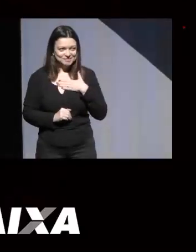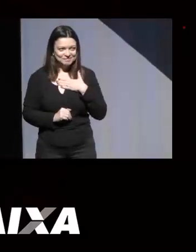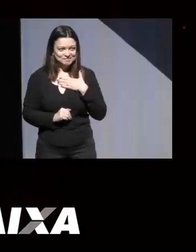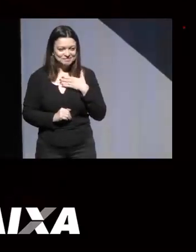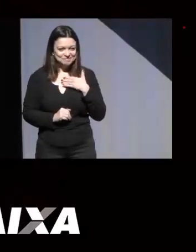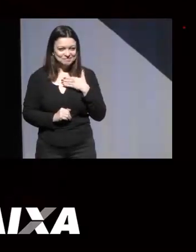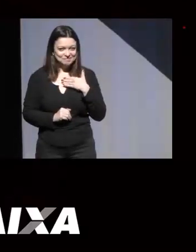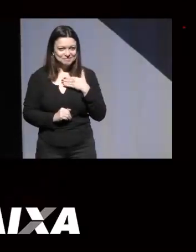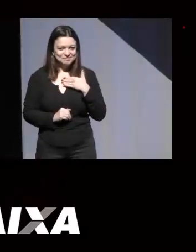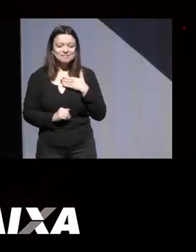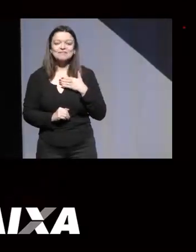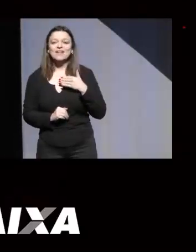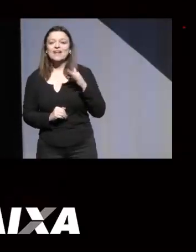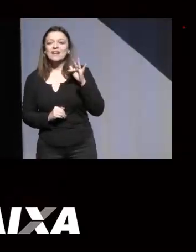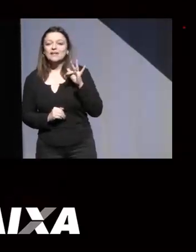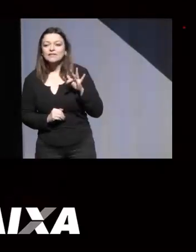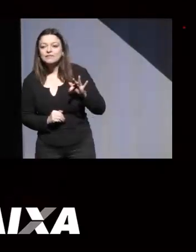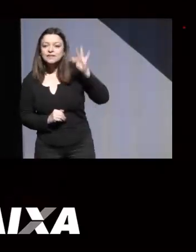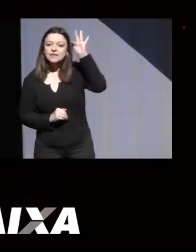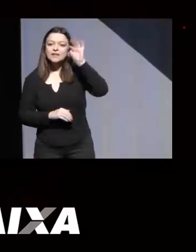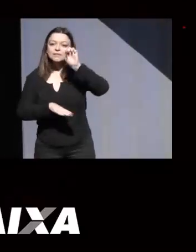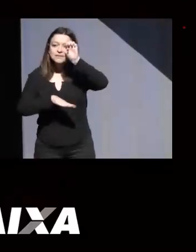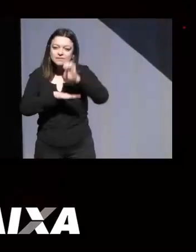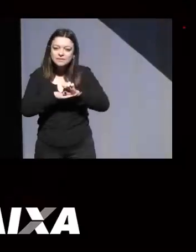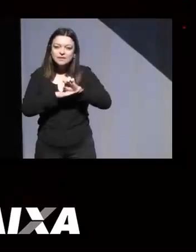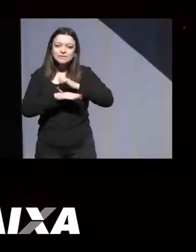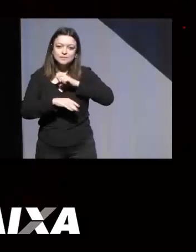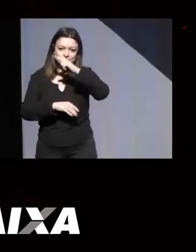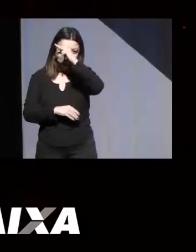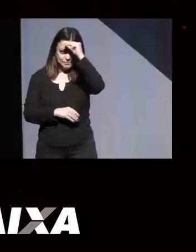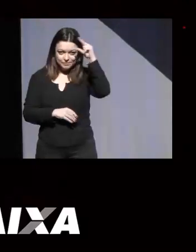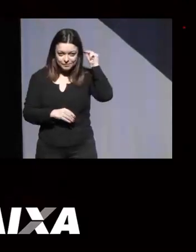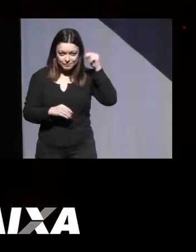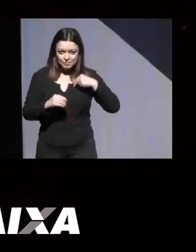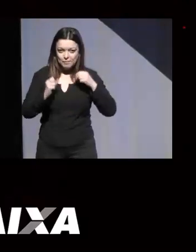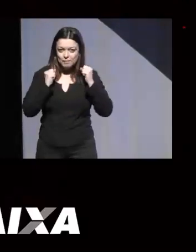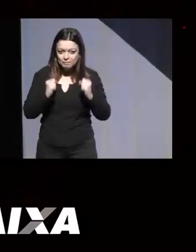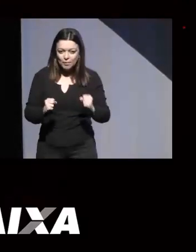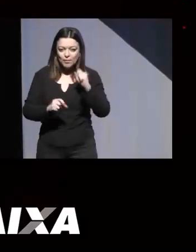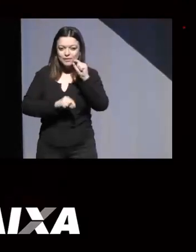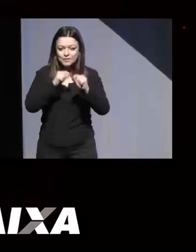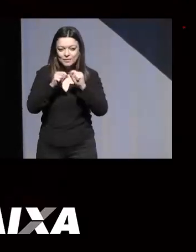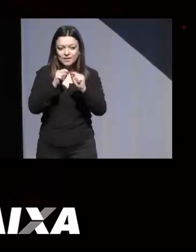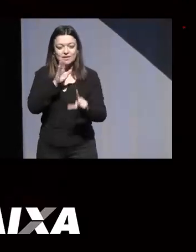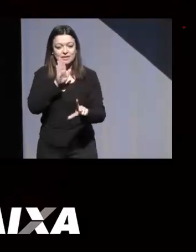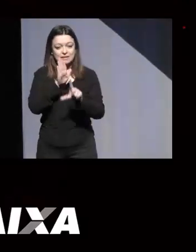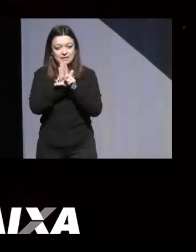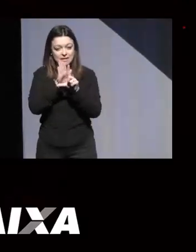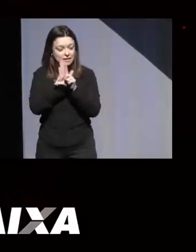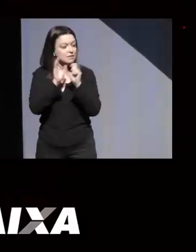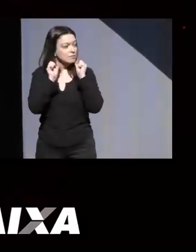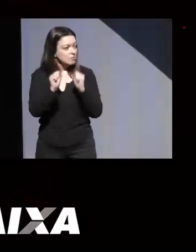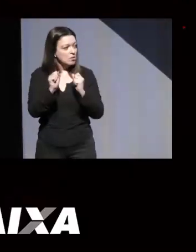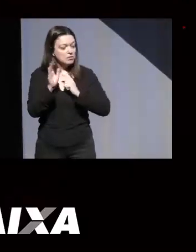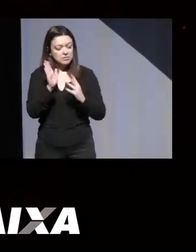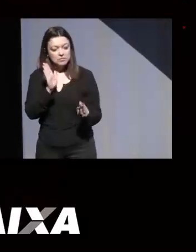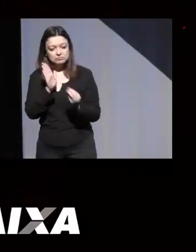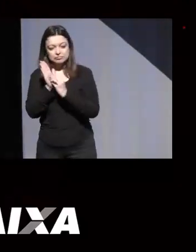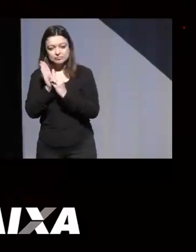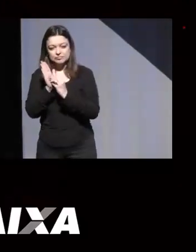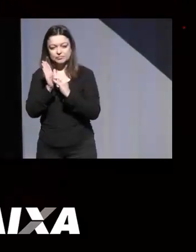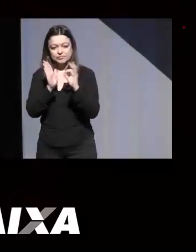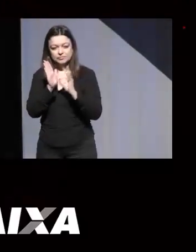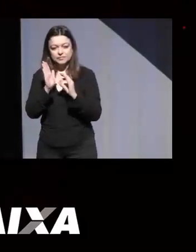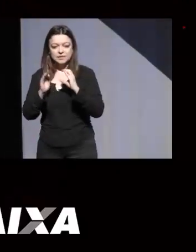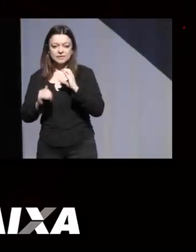A União, Estados, Distrito Federal e municípios poderão, por lei, fixar percentuais de devolução da sua parcela de CBS